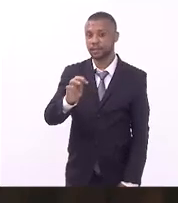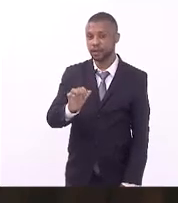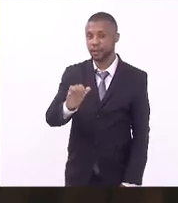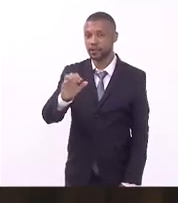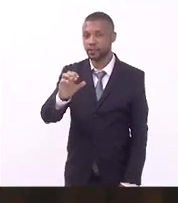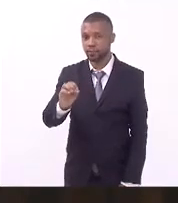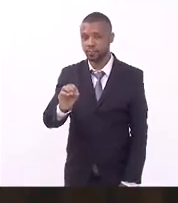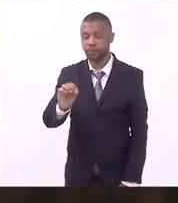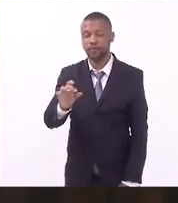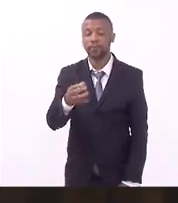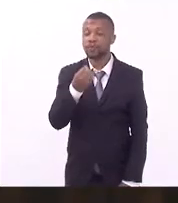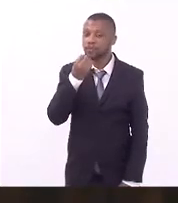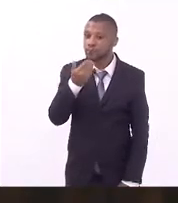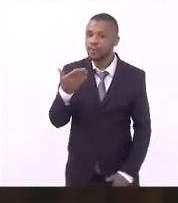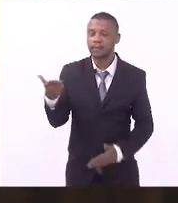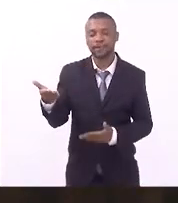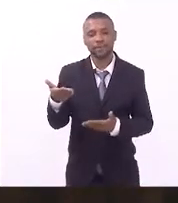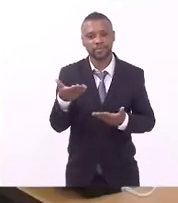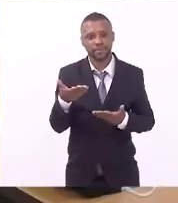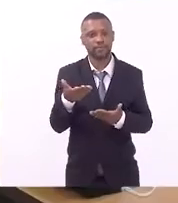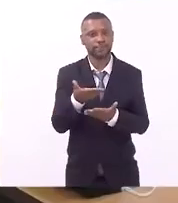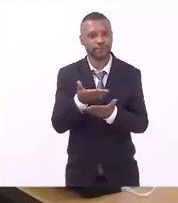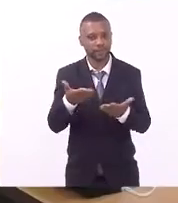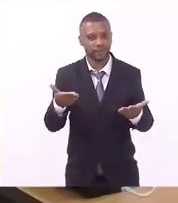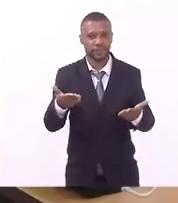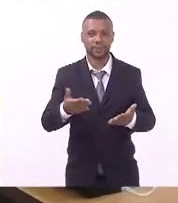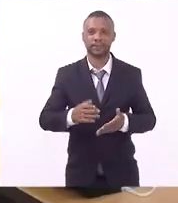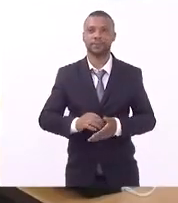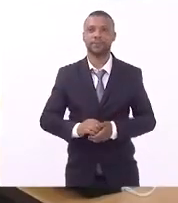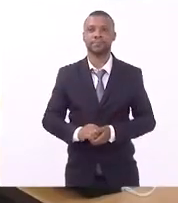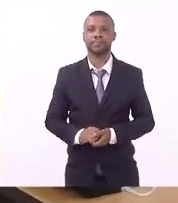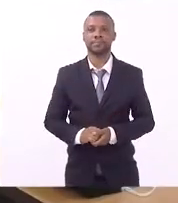Santiago, sejam muito bem-vindos e bem-vindas.